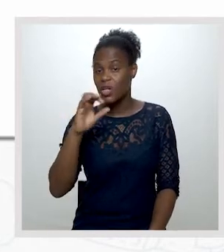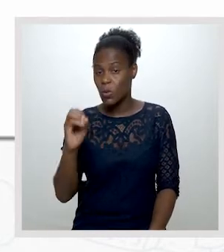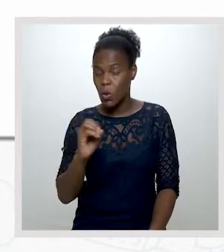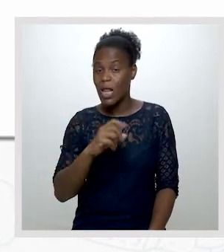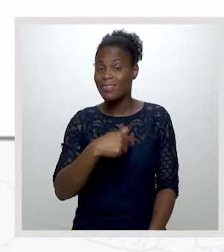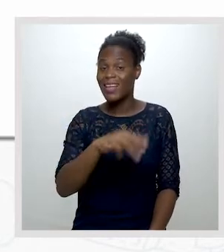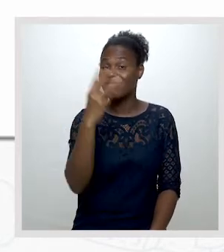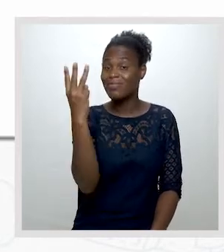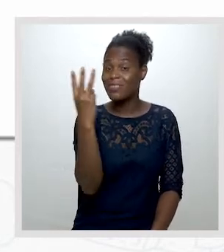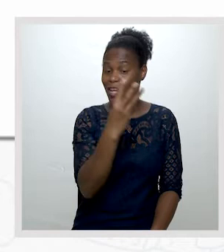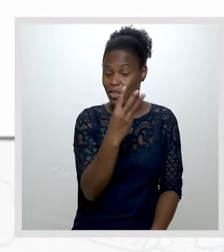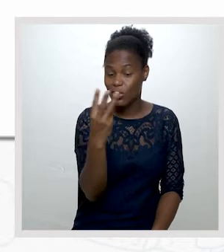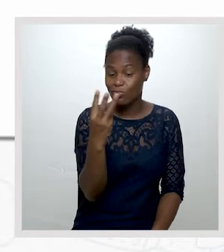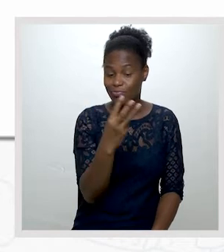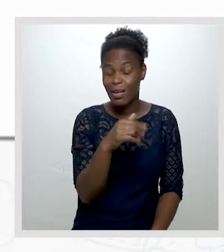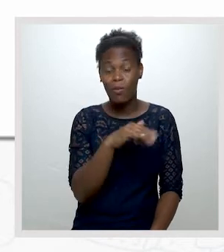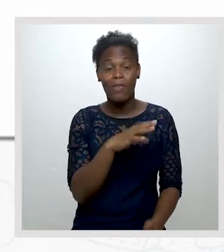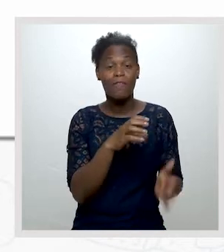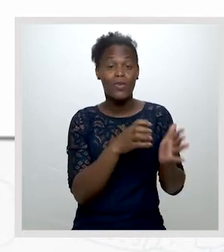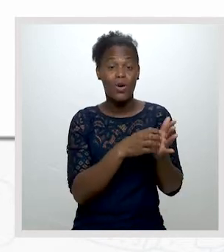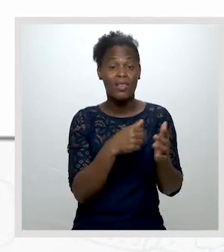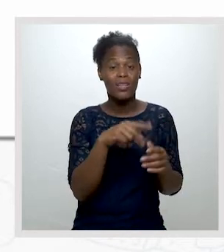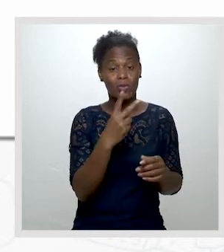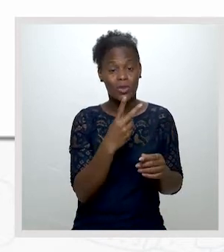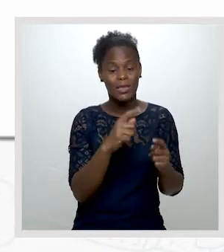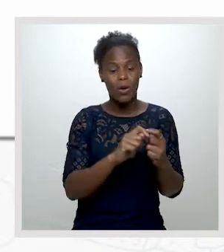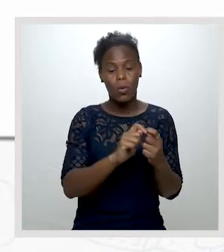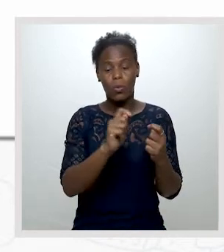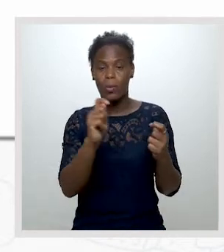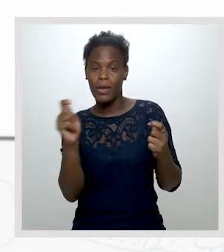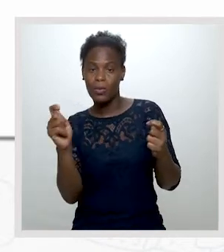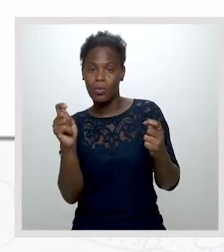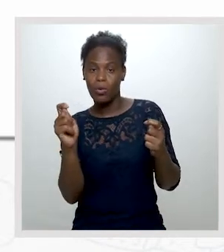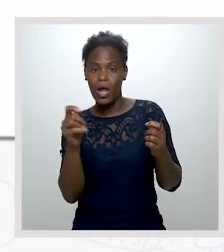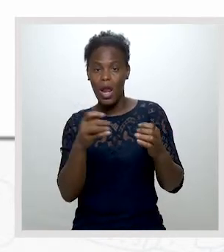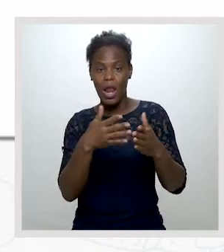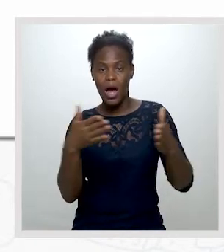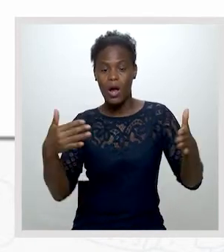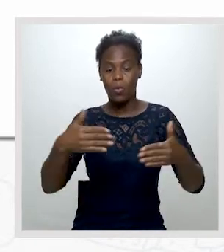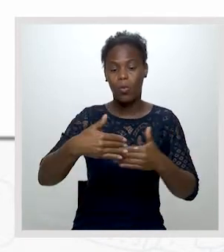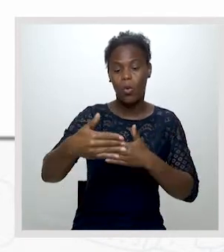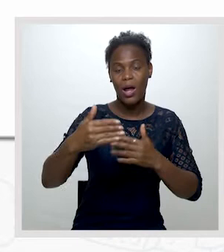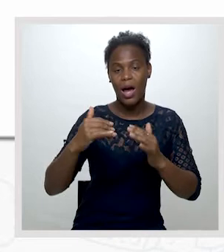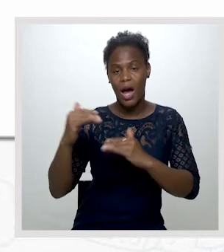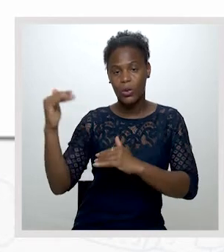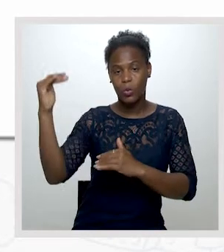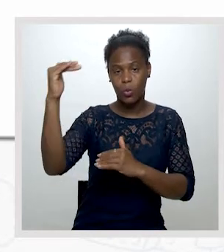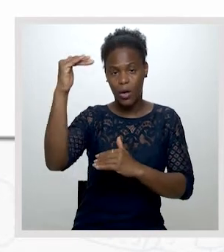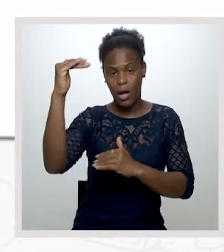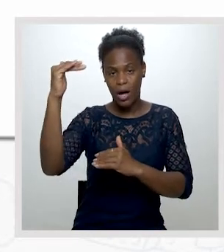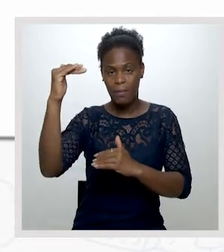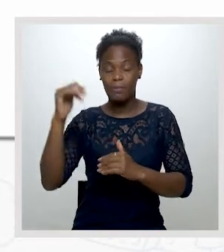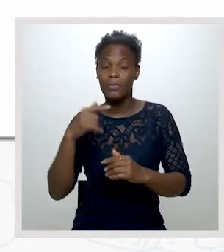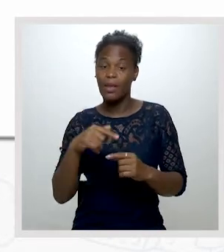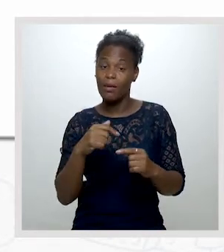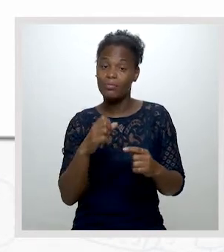duas. Comprimento, largura e altura. Não é? Temos as dimensões dos